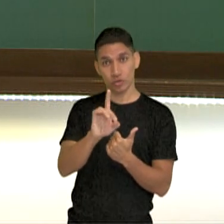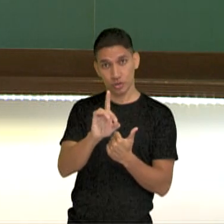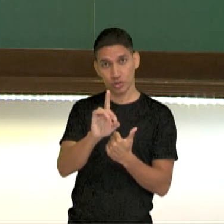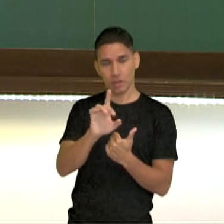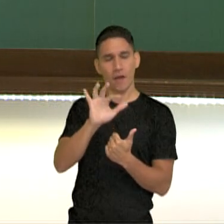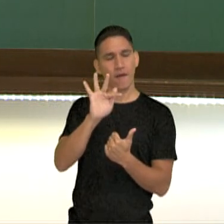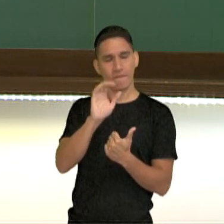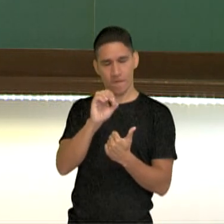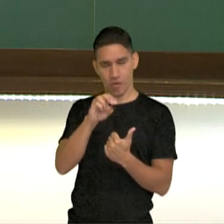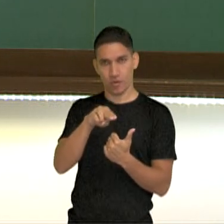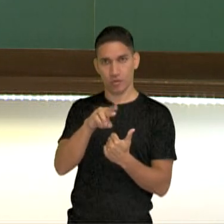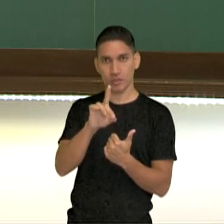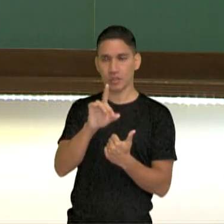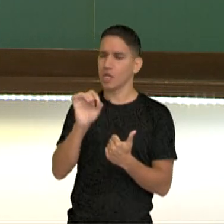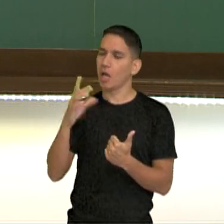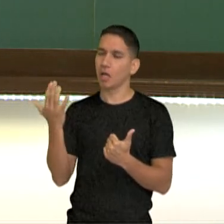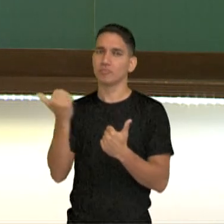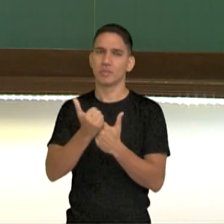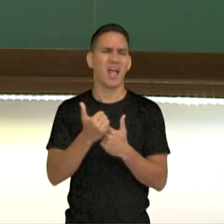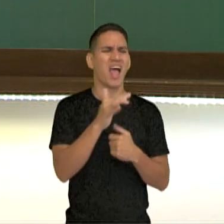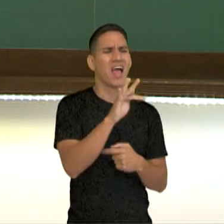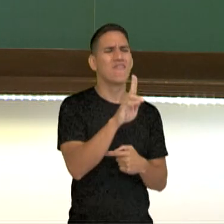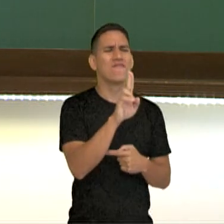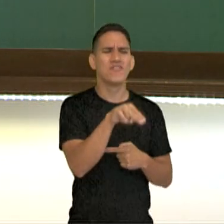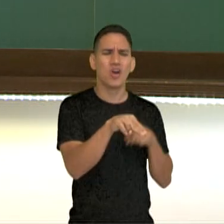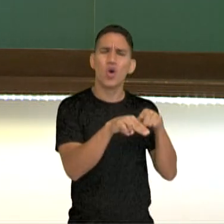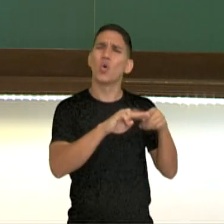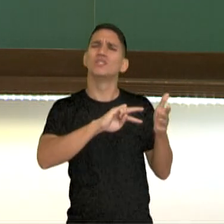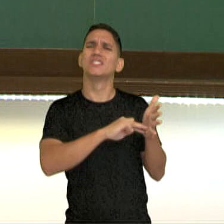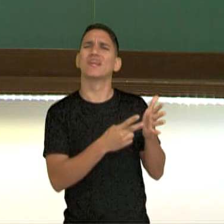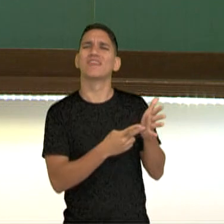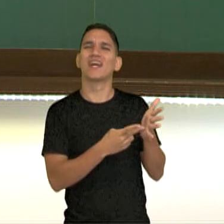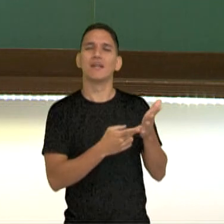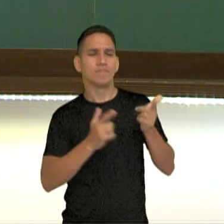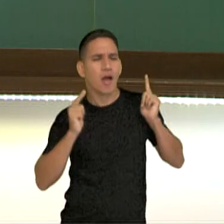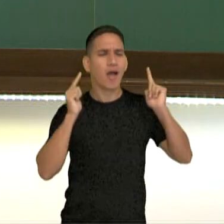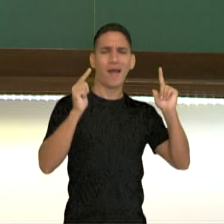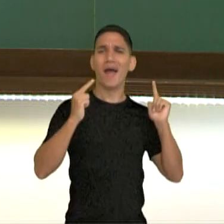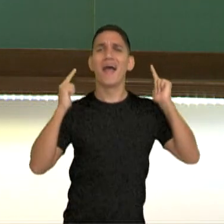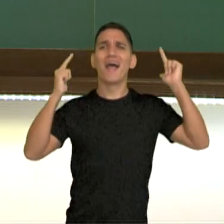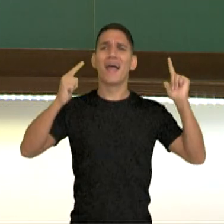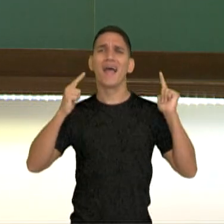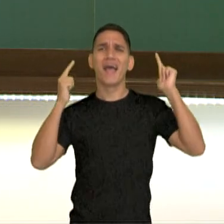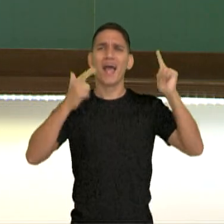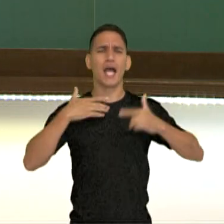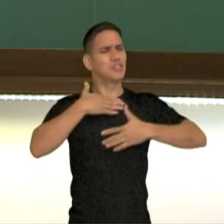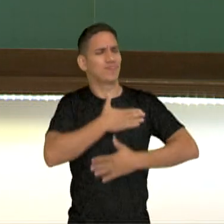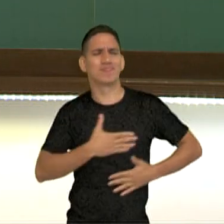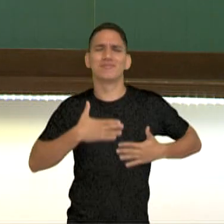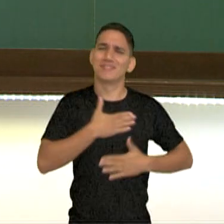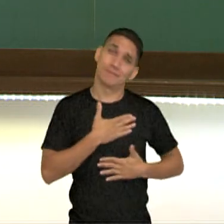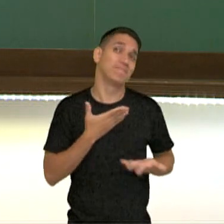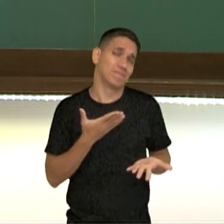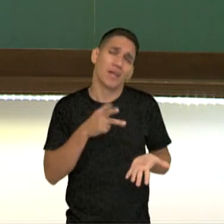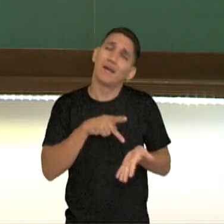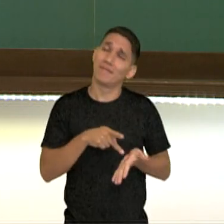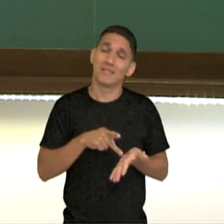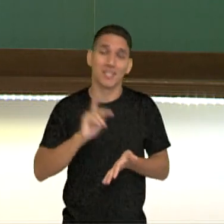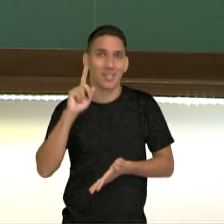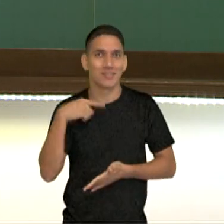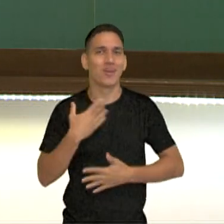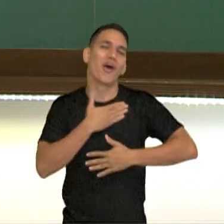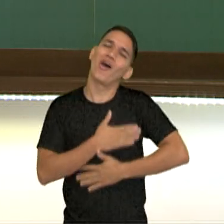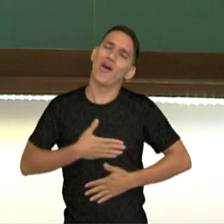Fun seria diversão. Gosta? Diversão, aparelhos eletrônicos? Apesar de que a gente se diverte com os